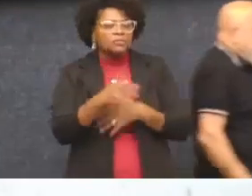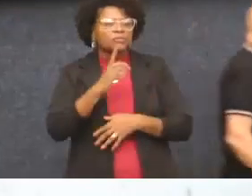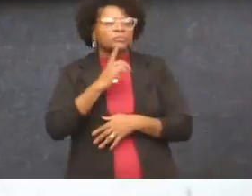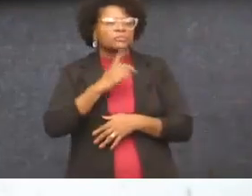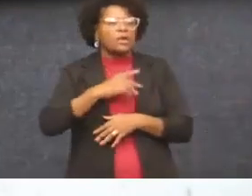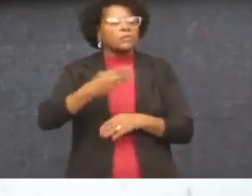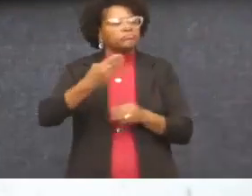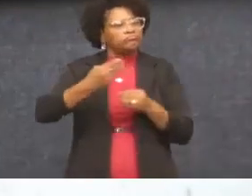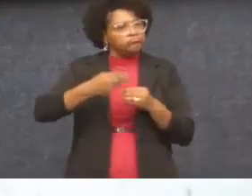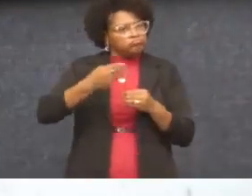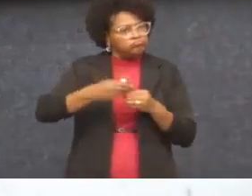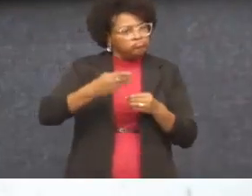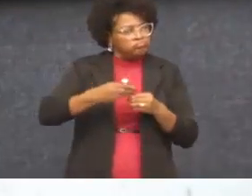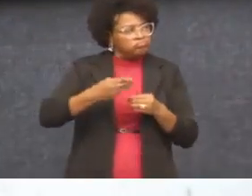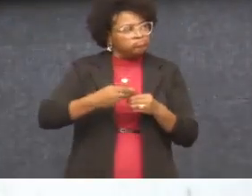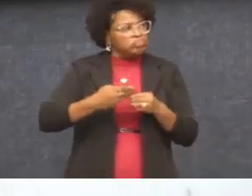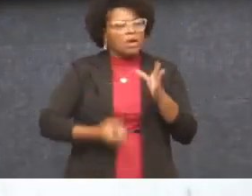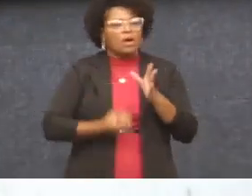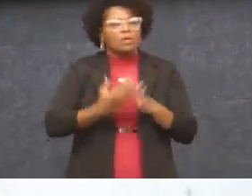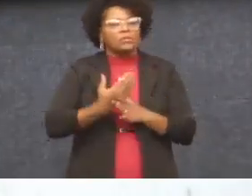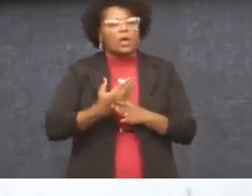Autoria executivo, mensagem número